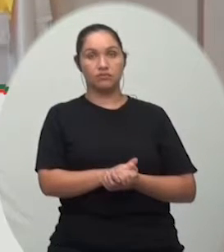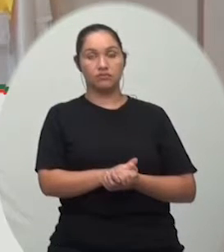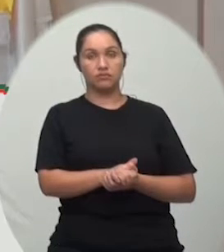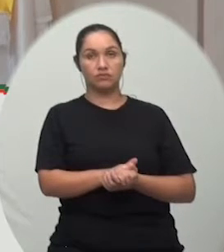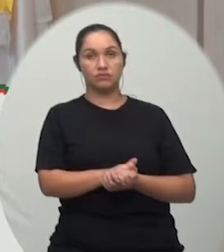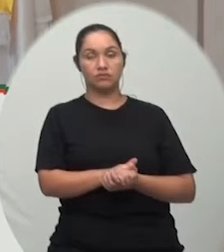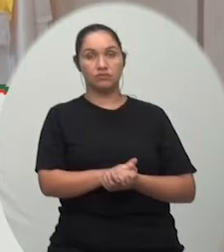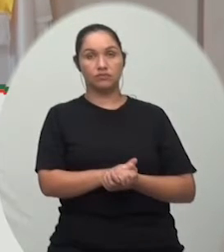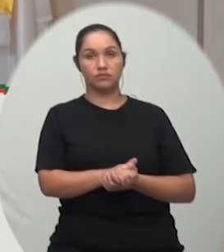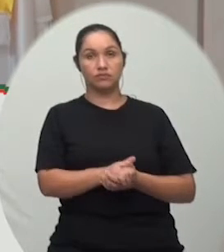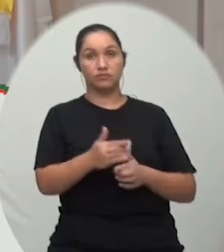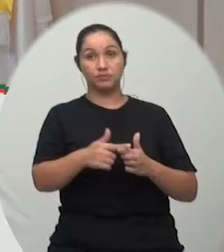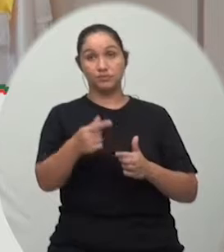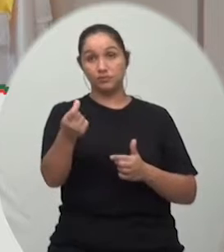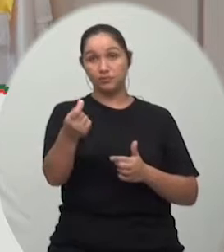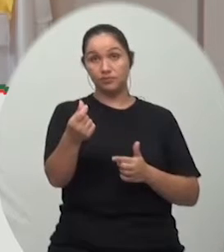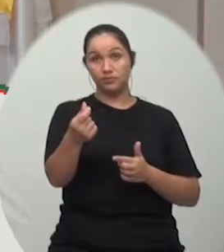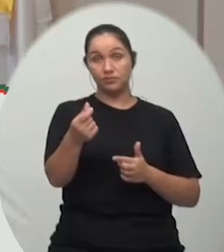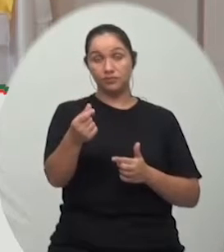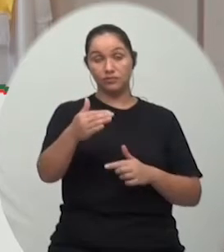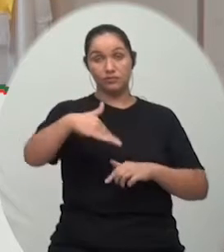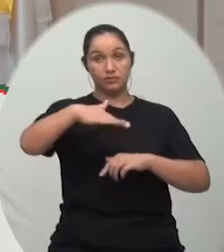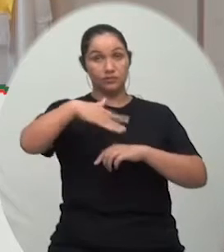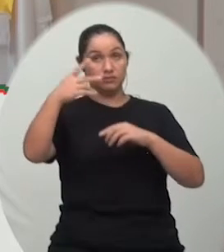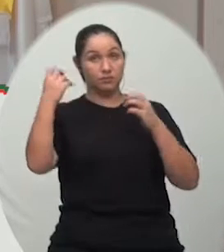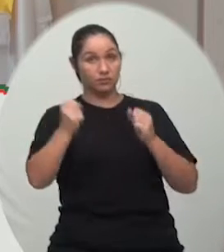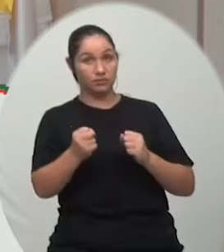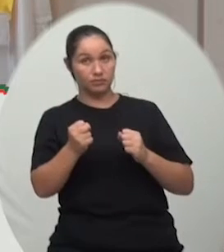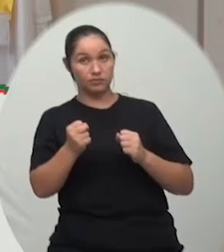aumenta o valor do orçamento para poder